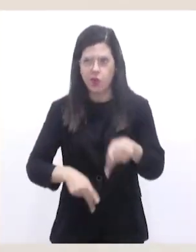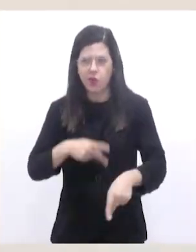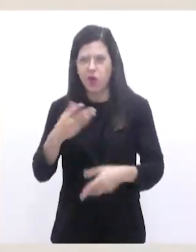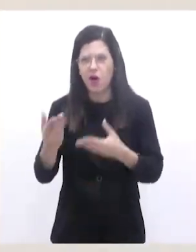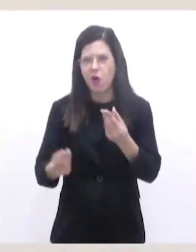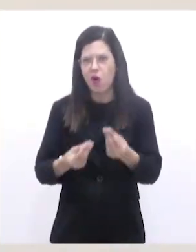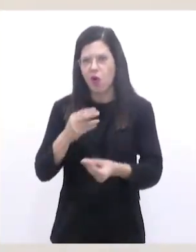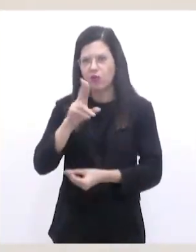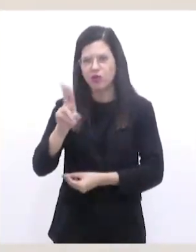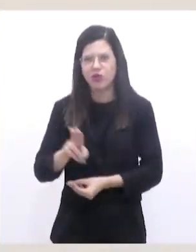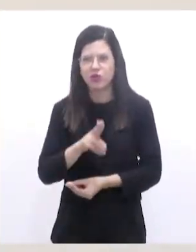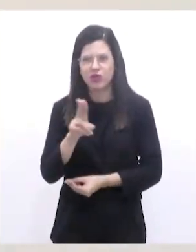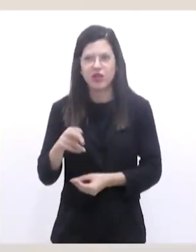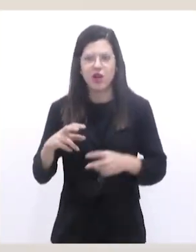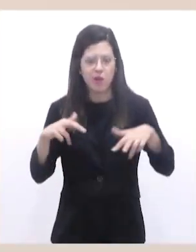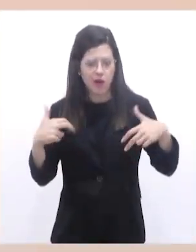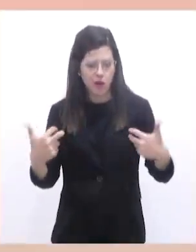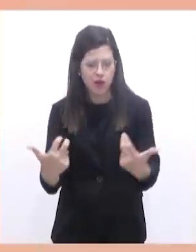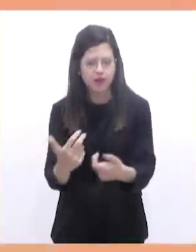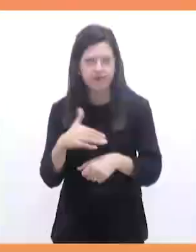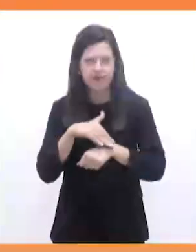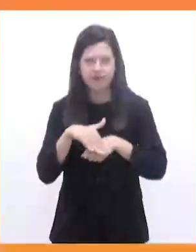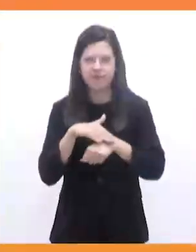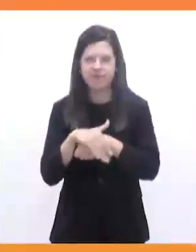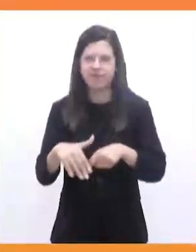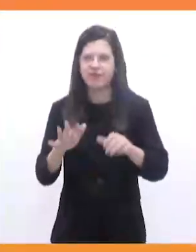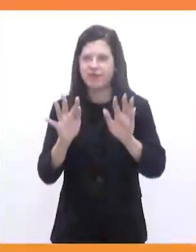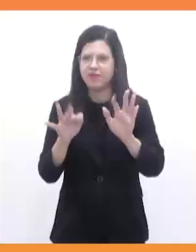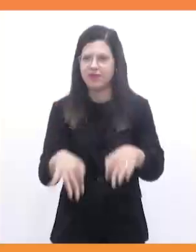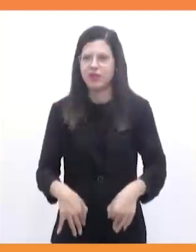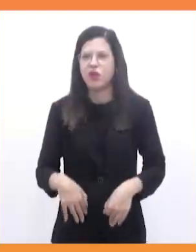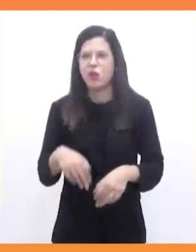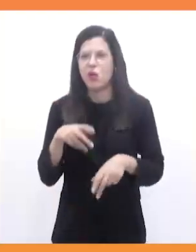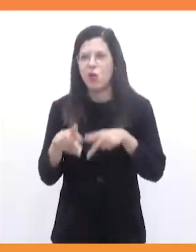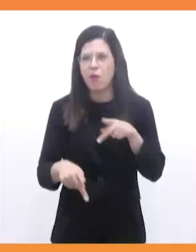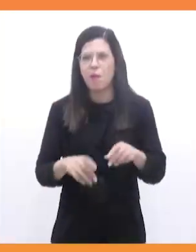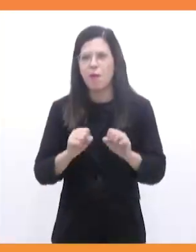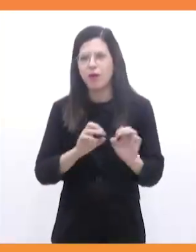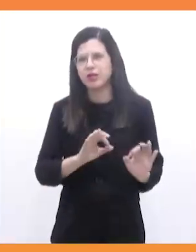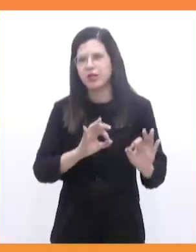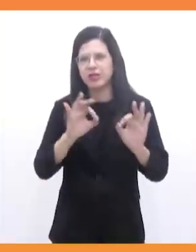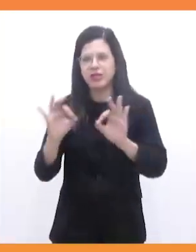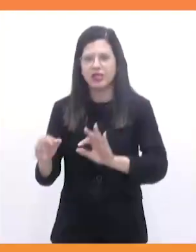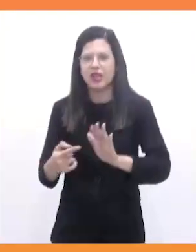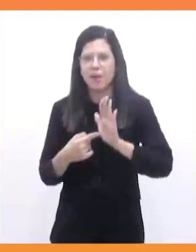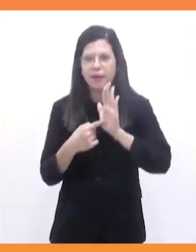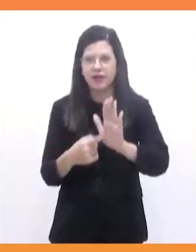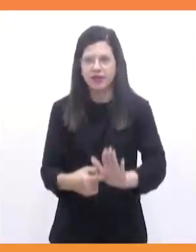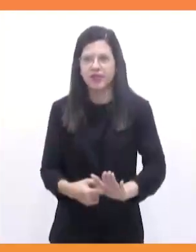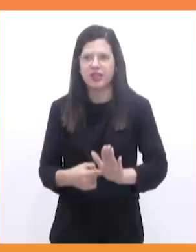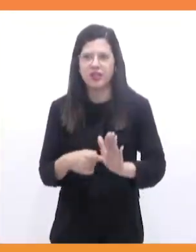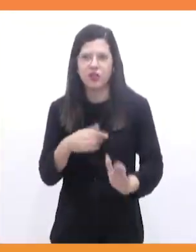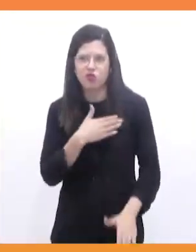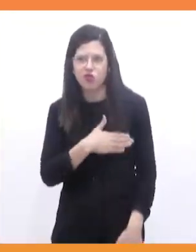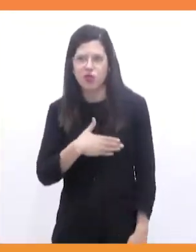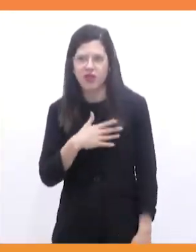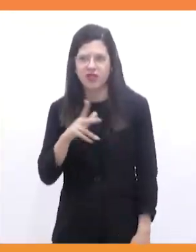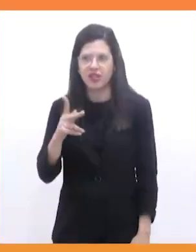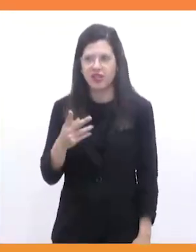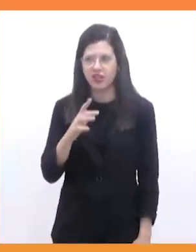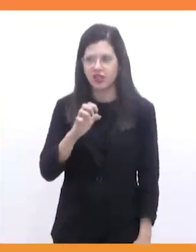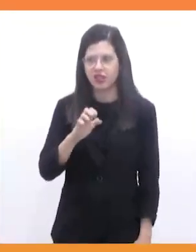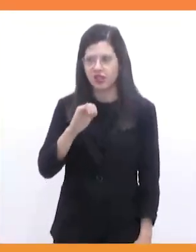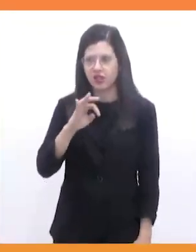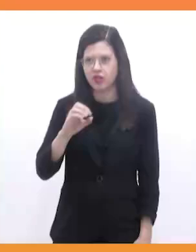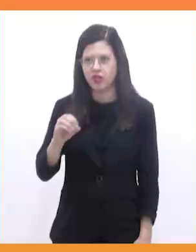Usar, seguido de uma roda de conversas. E para encerrar, o público pode assistir ao espetáculo Os Prazeres de Heitor, o mestre-sala